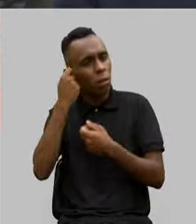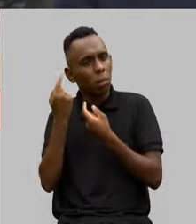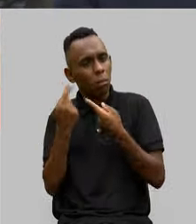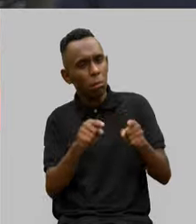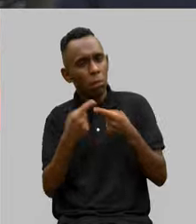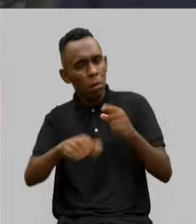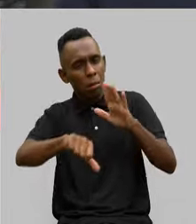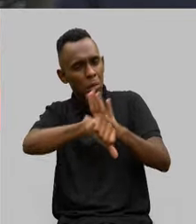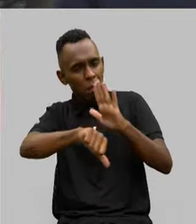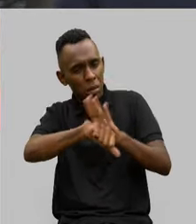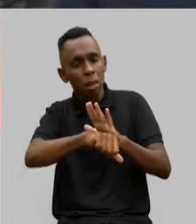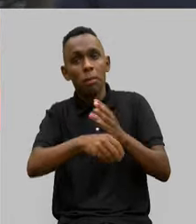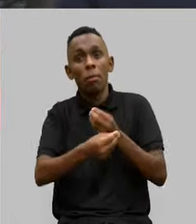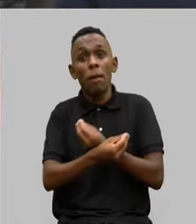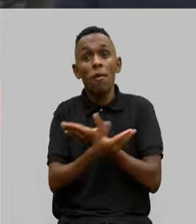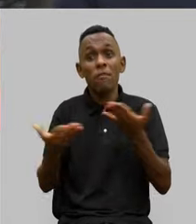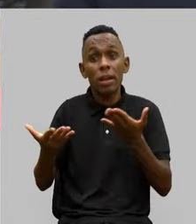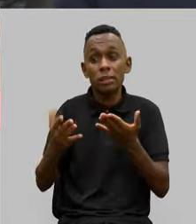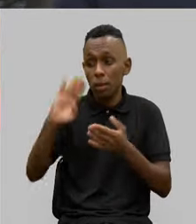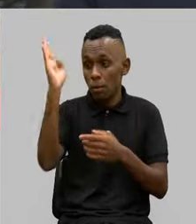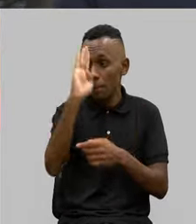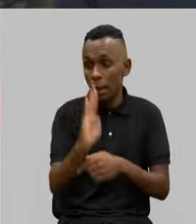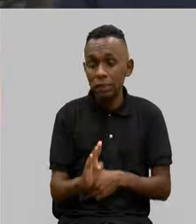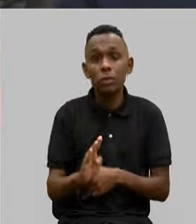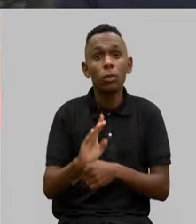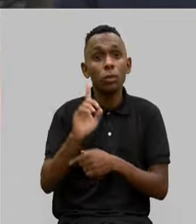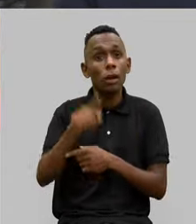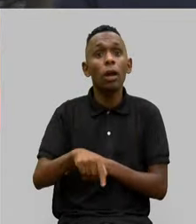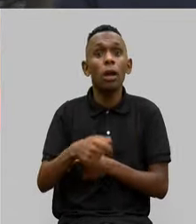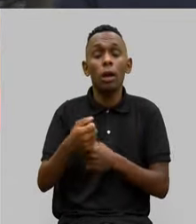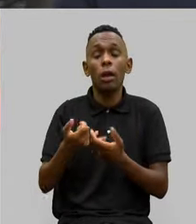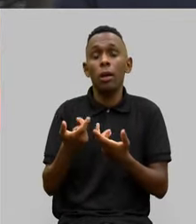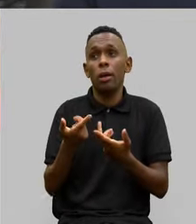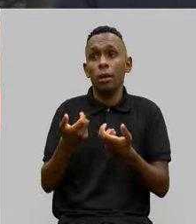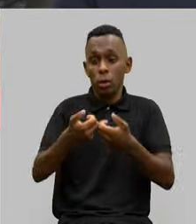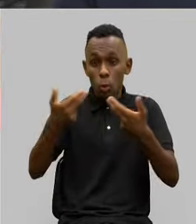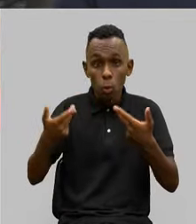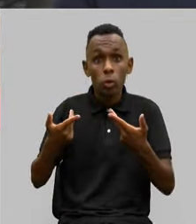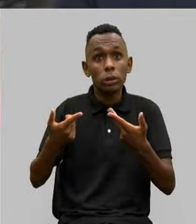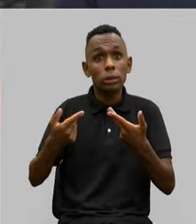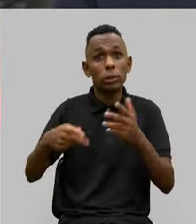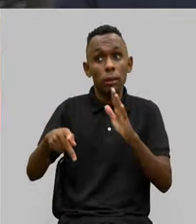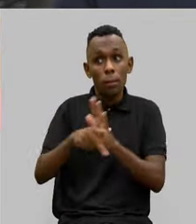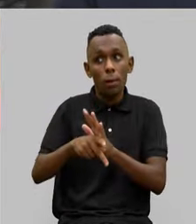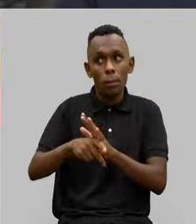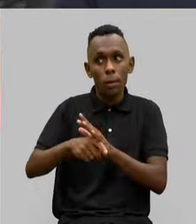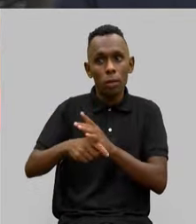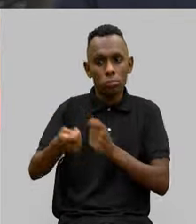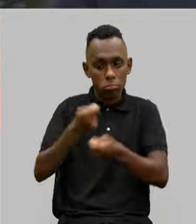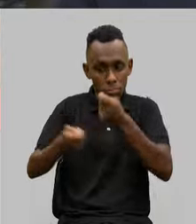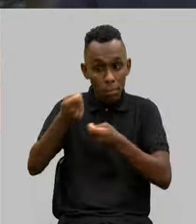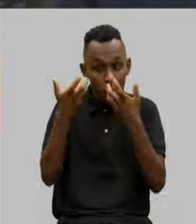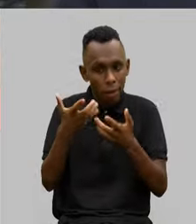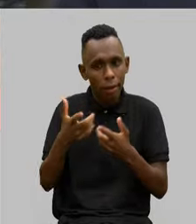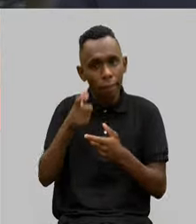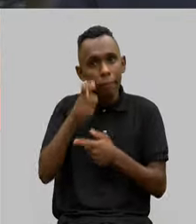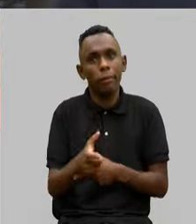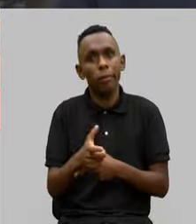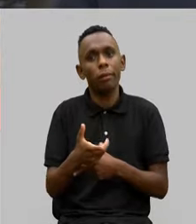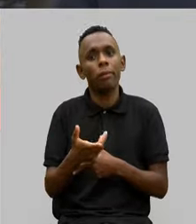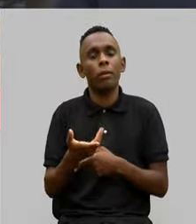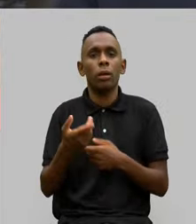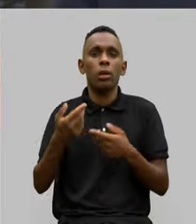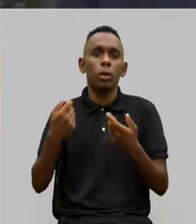para essa nação brasileira algo que hoje tá sendo disputado pelo mercado então não pode também fechar os